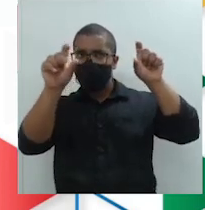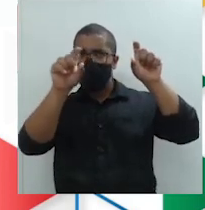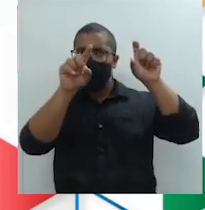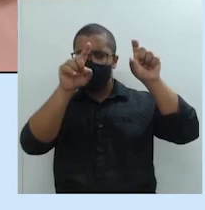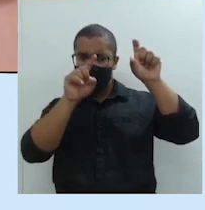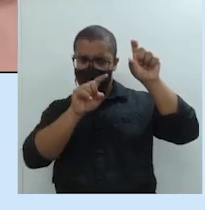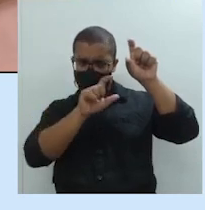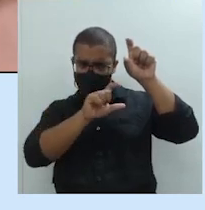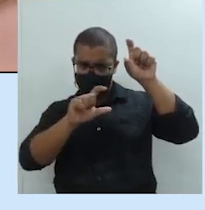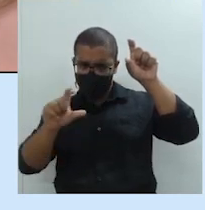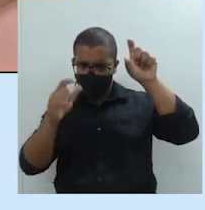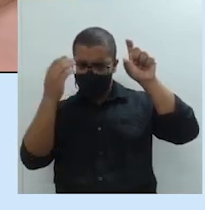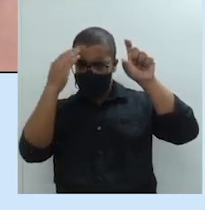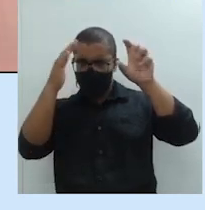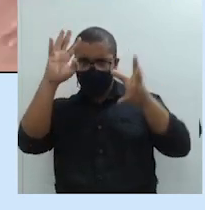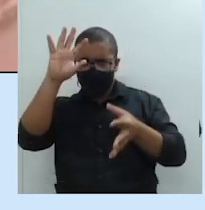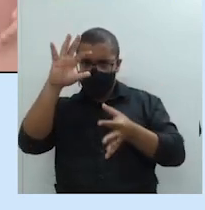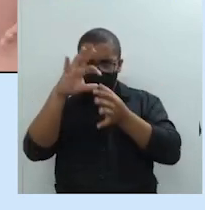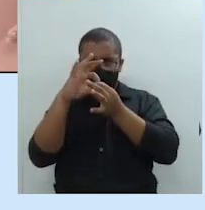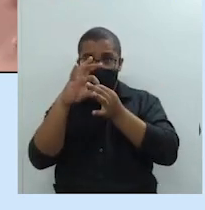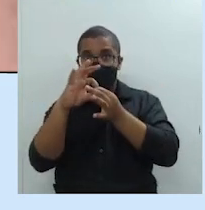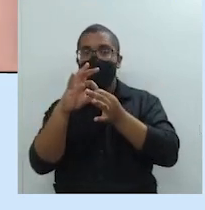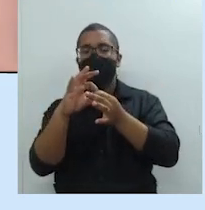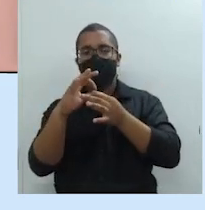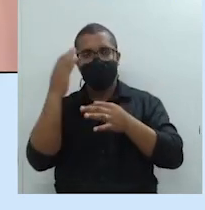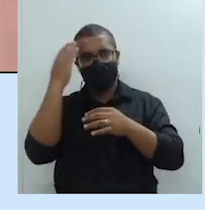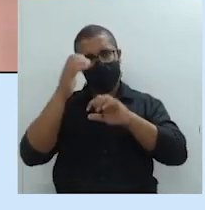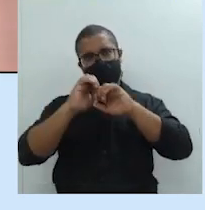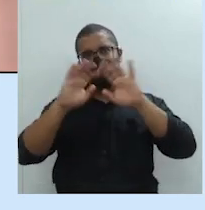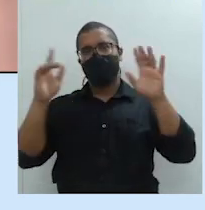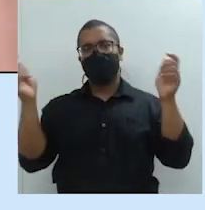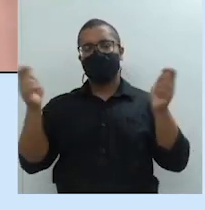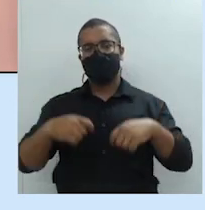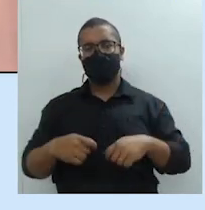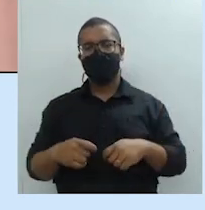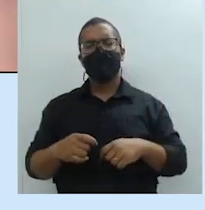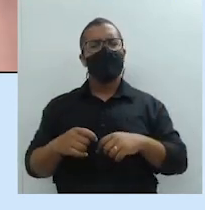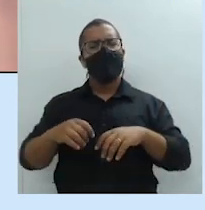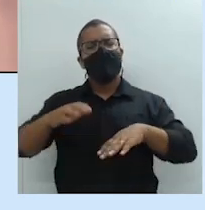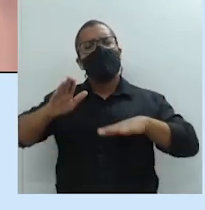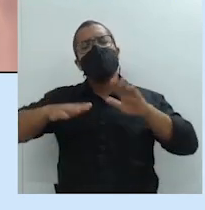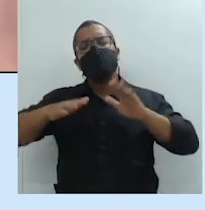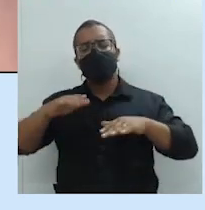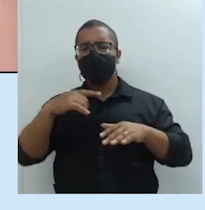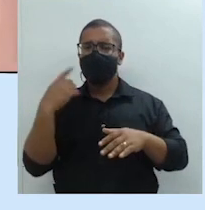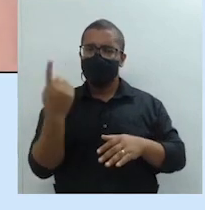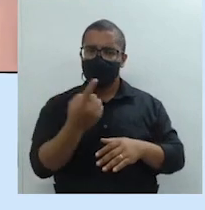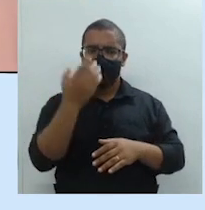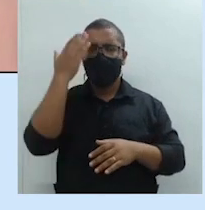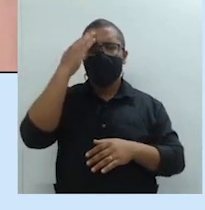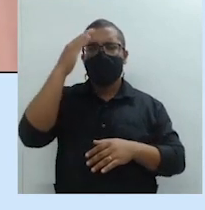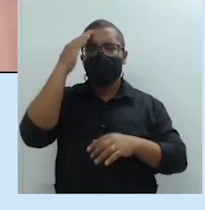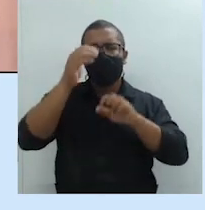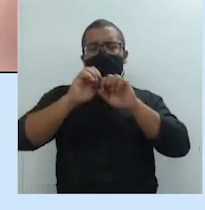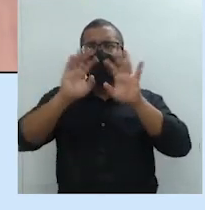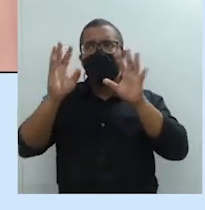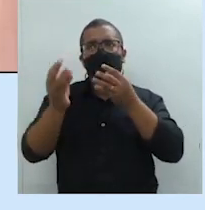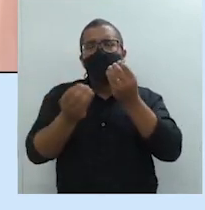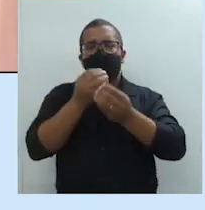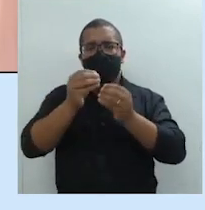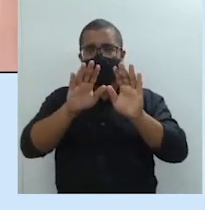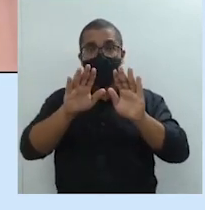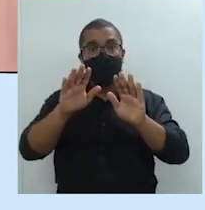dizer, como assim, professor? Como assim? Vou repetir em outras palavras. Muitas vezes